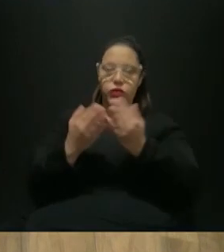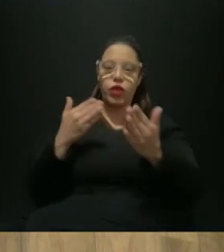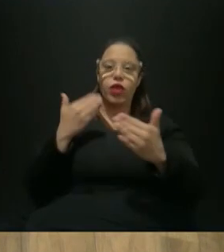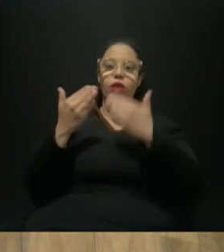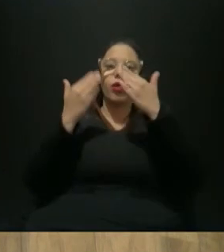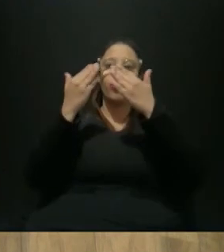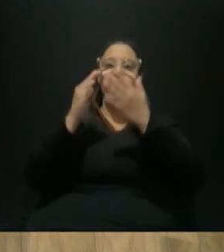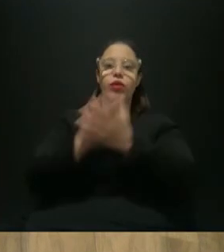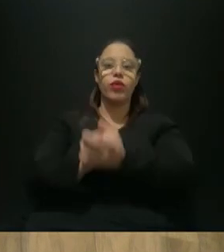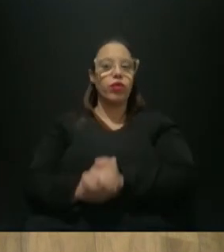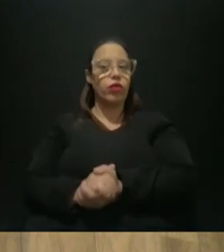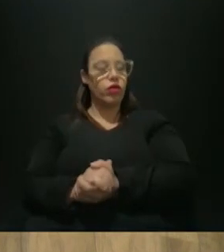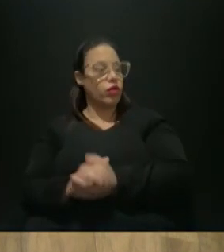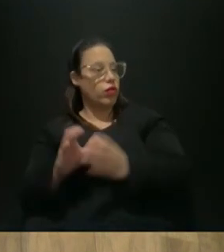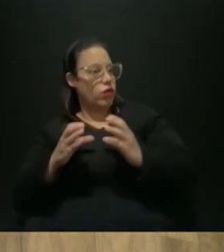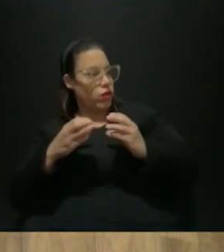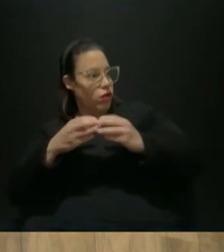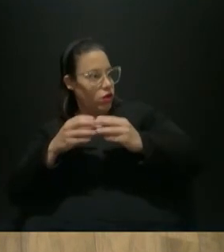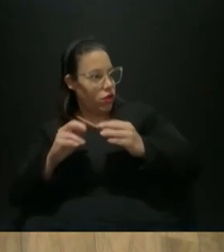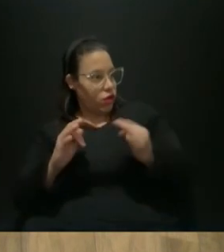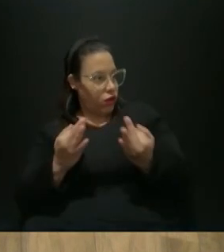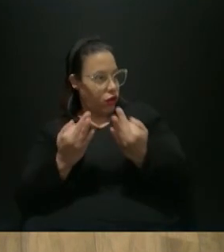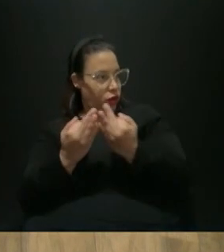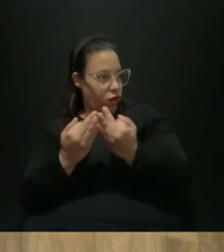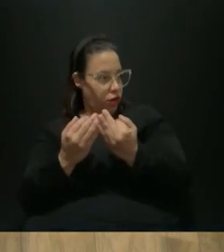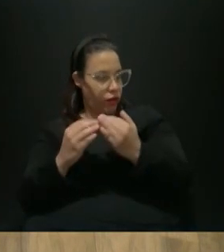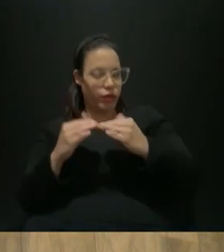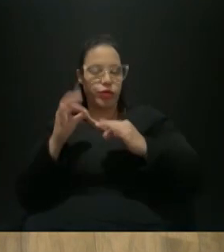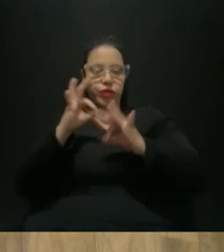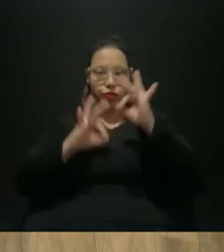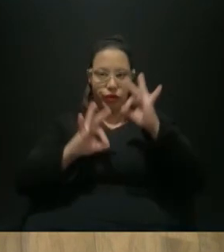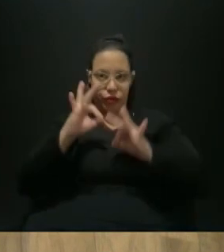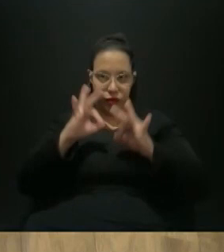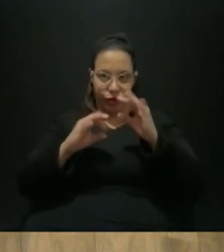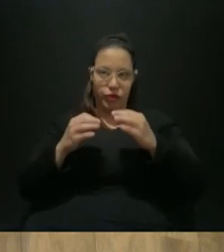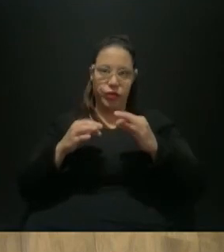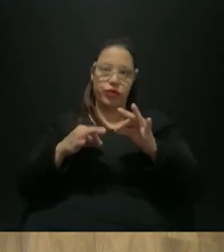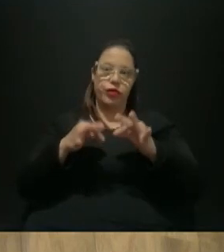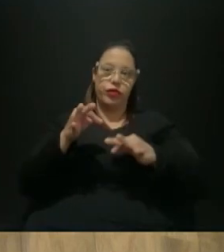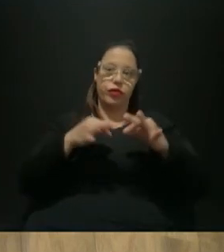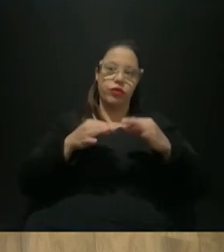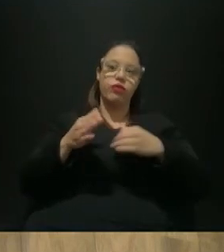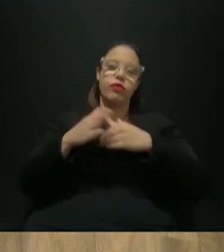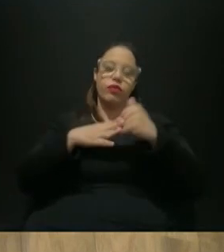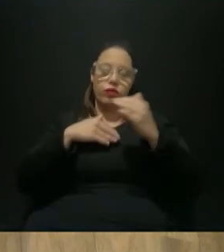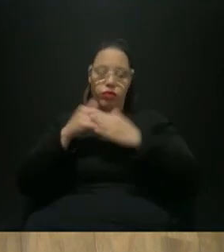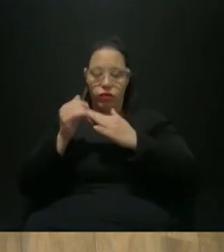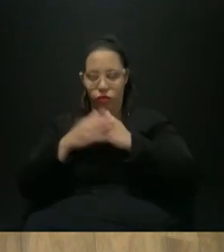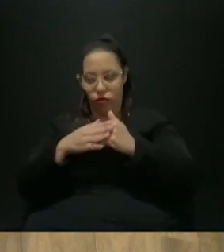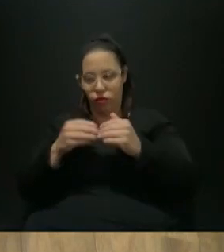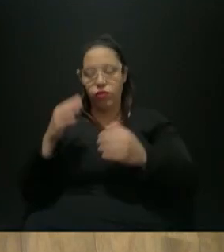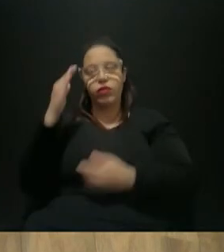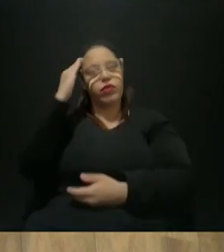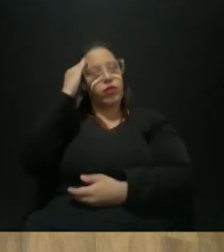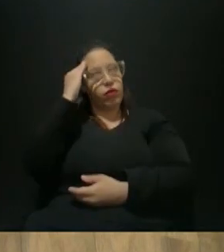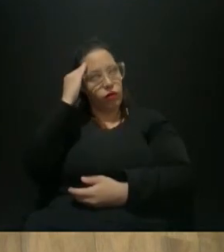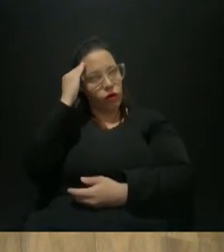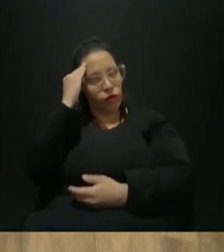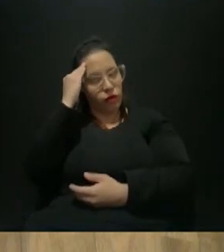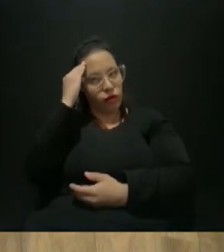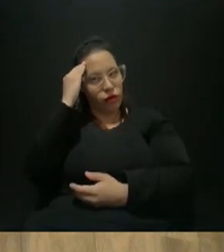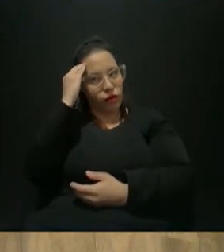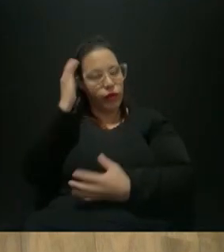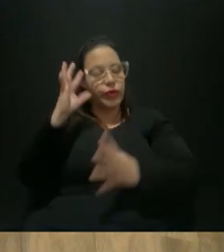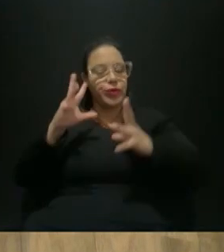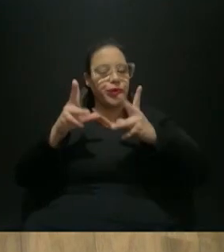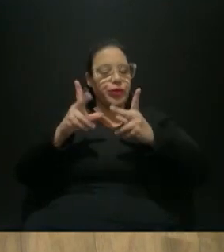família acolhedora, ela é preparada junto com a equipe técnica do serviço, né, para entender várias dimensões do trabalho, e essa